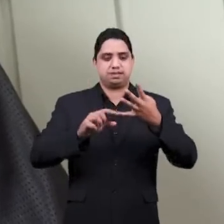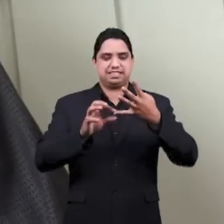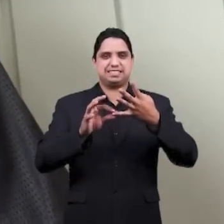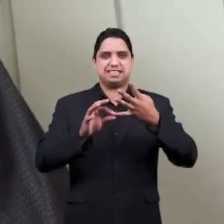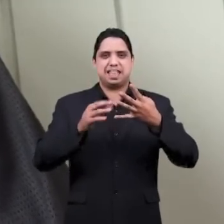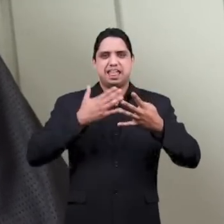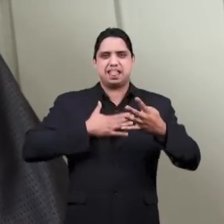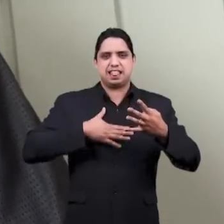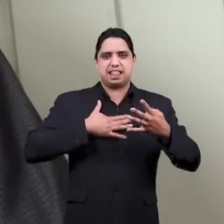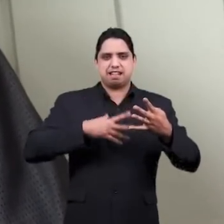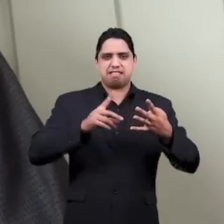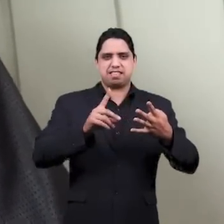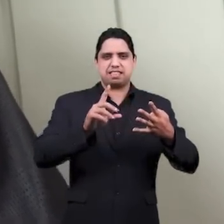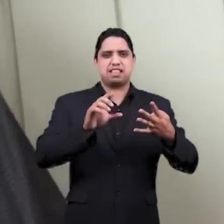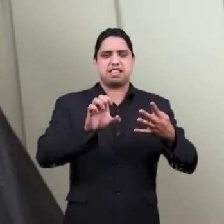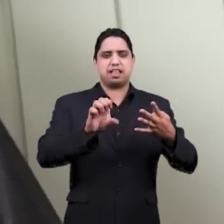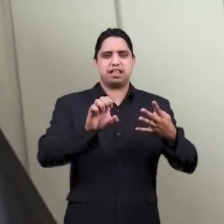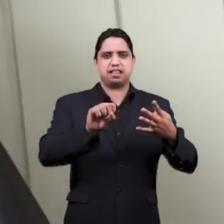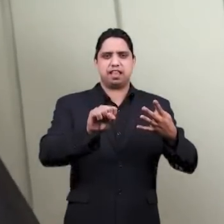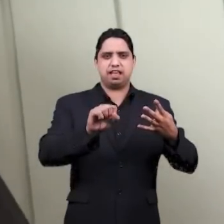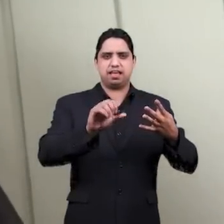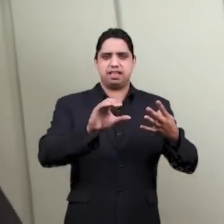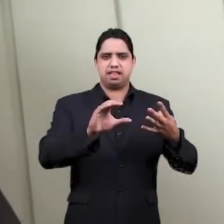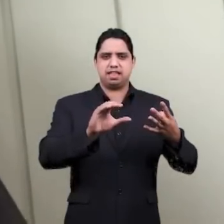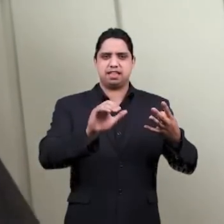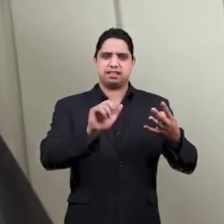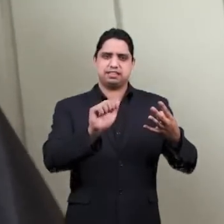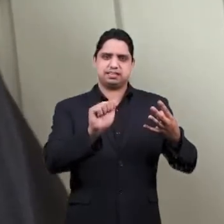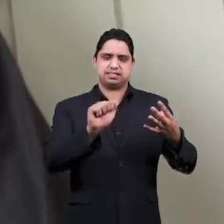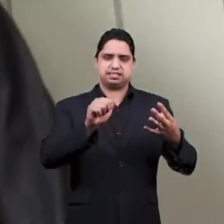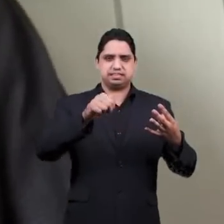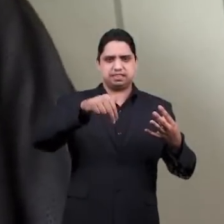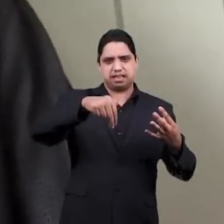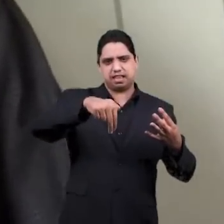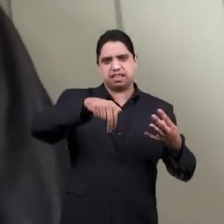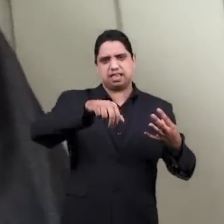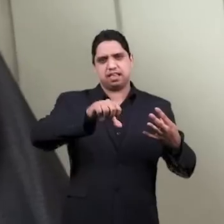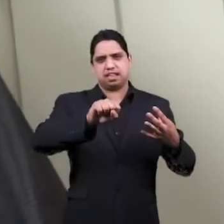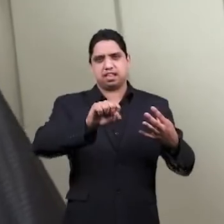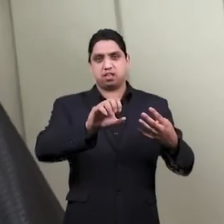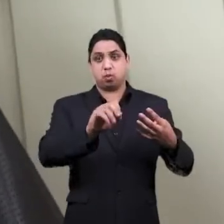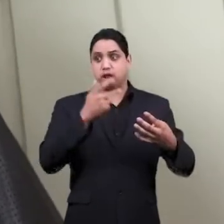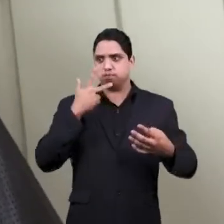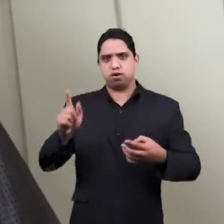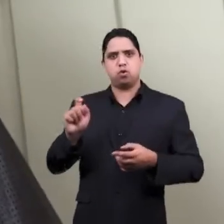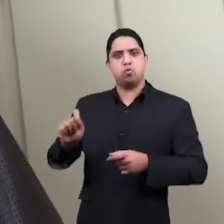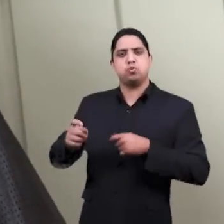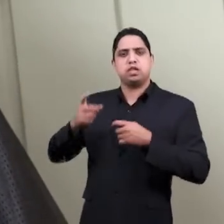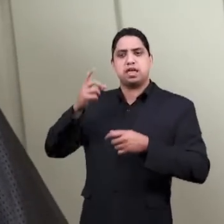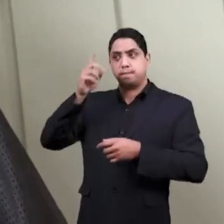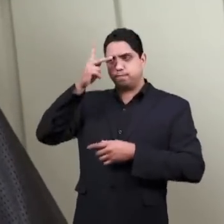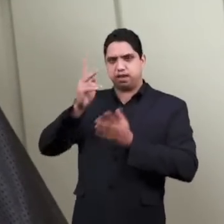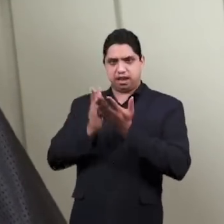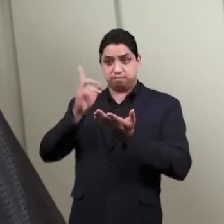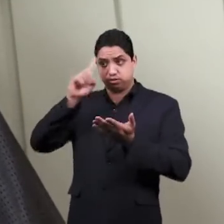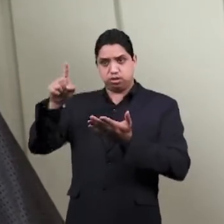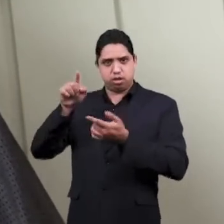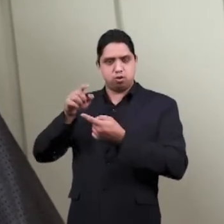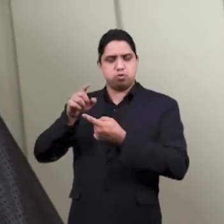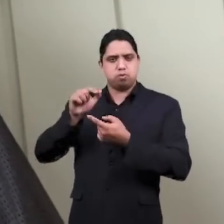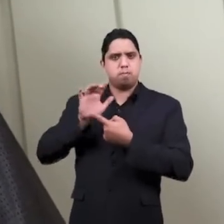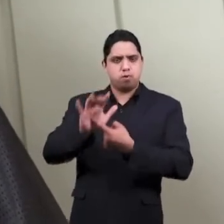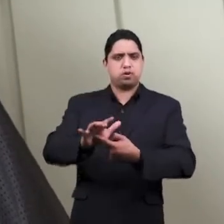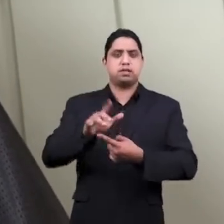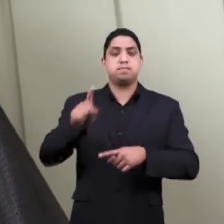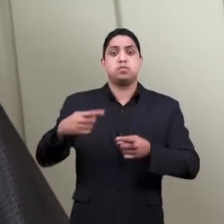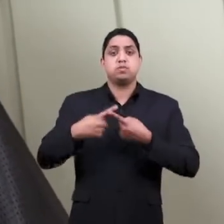de descanso. E ela falou exatamente aquilo que é o ensino da palavra sobre o dia de descanso, porque o descanso físico